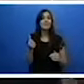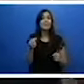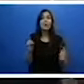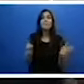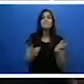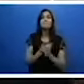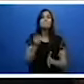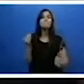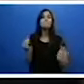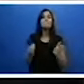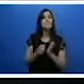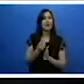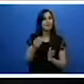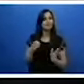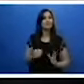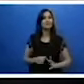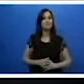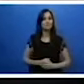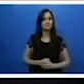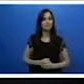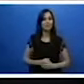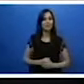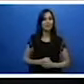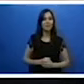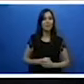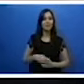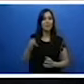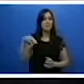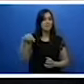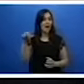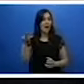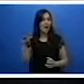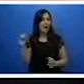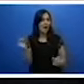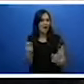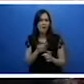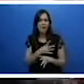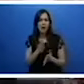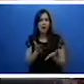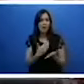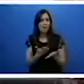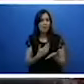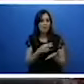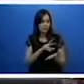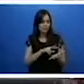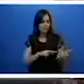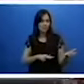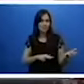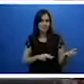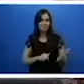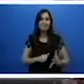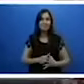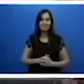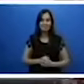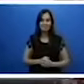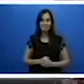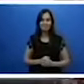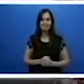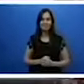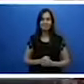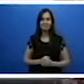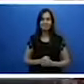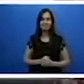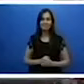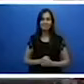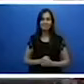Faltam 86 páginas para Maria terminar de ler o livro. Olha lá, ó. Para Maria terminar